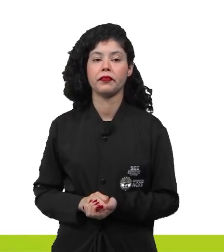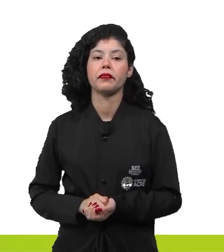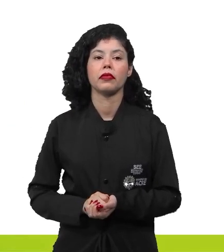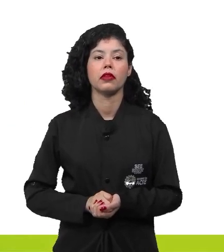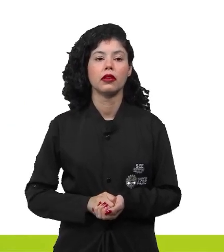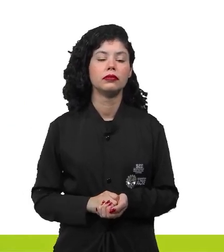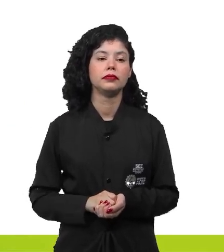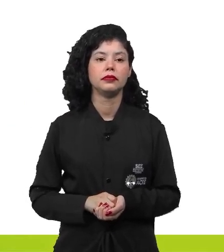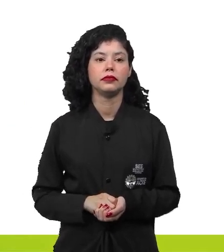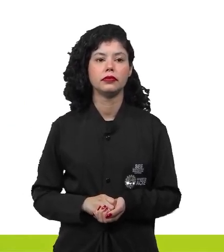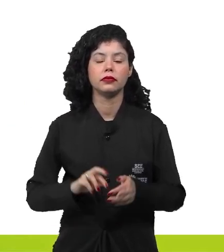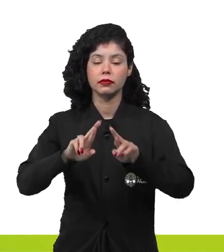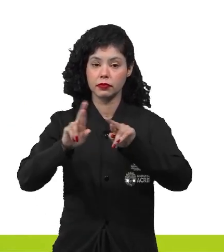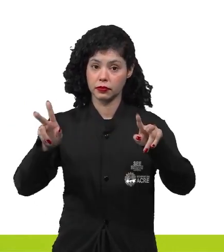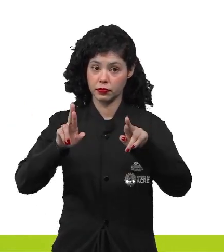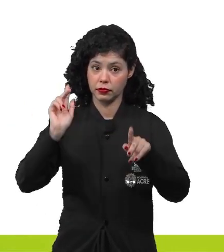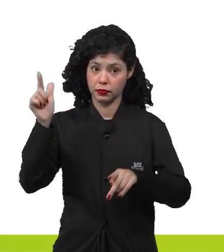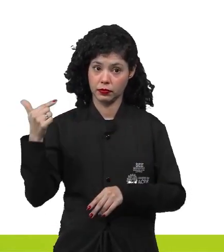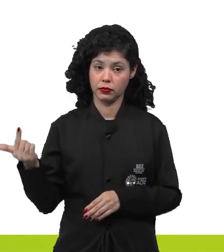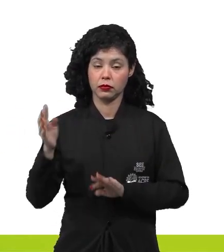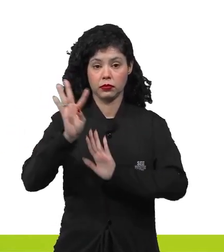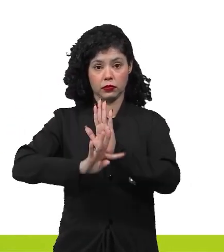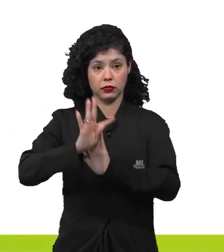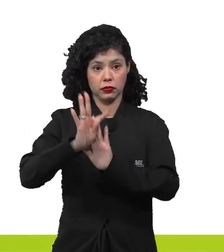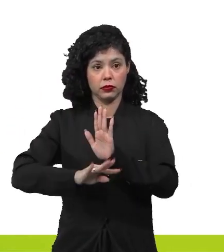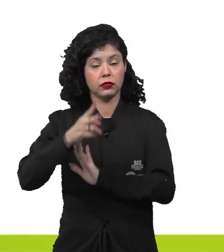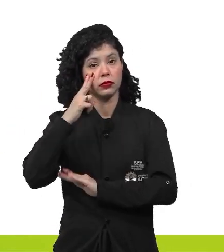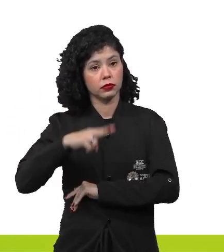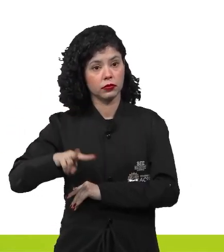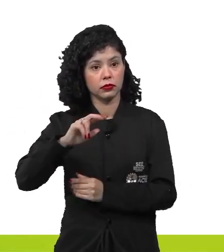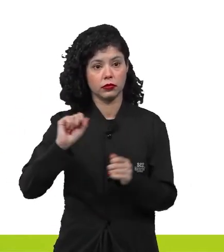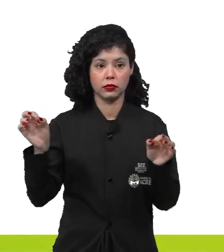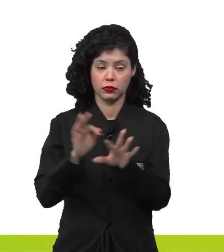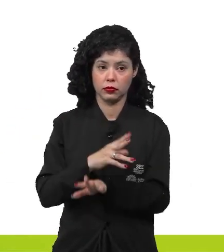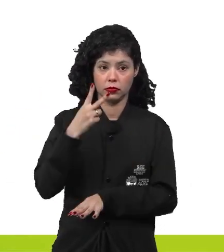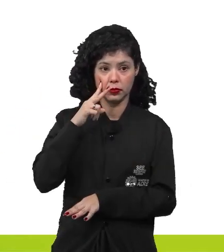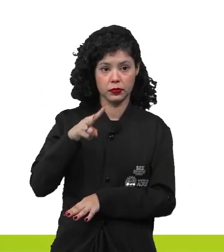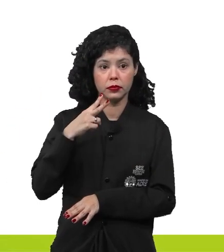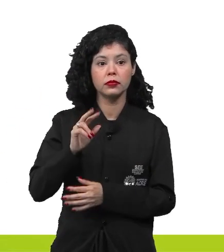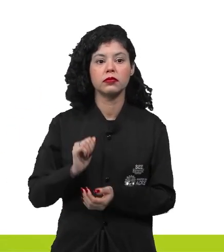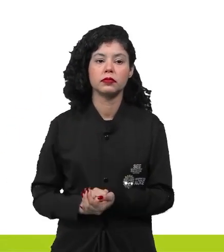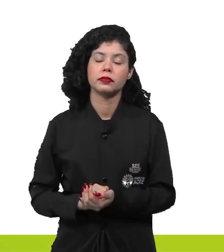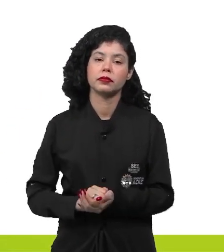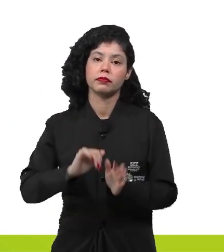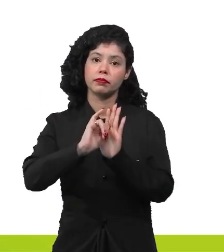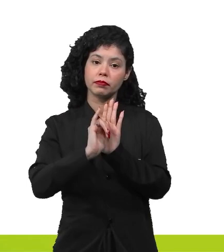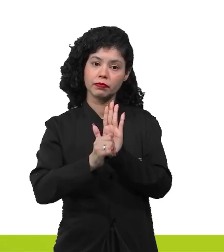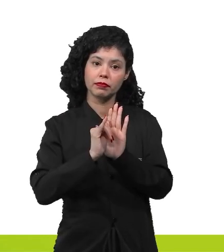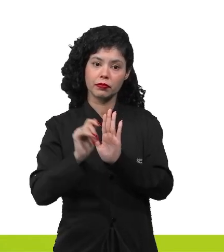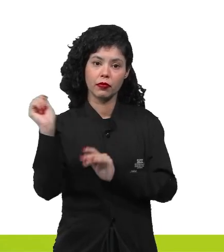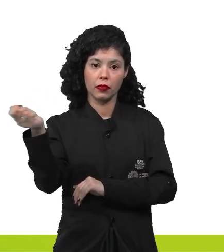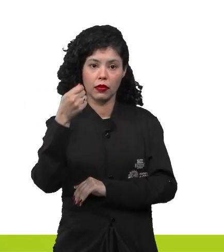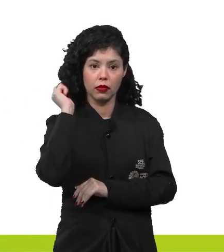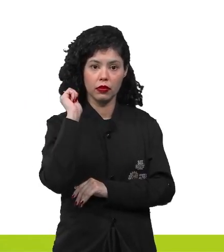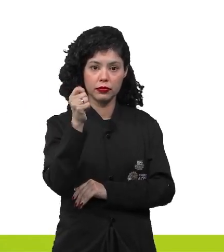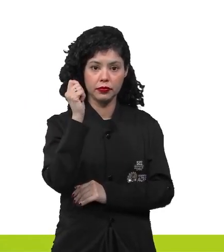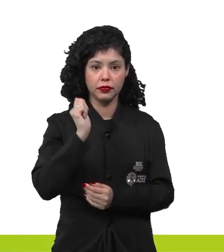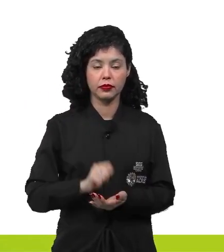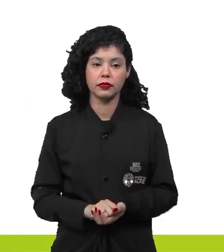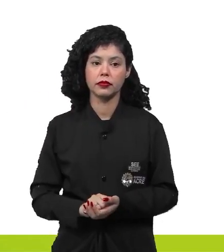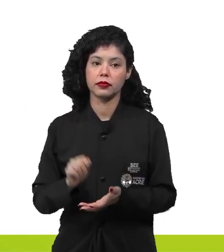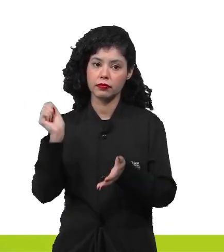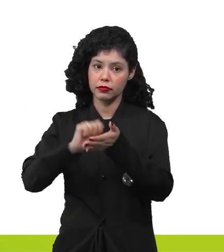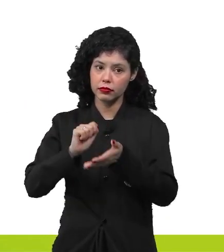de fada. Diferente dos outros textos que vocês acabaram de observar, os contos de fada, eles possuem